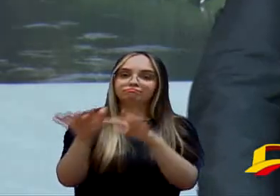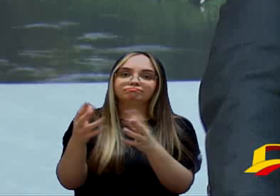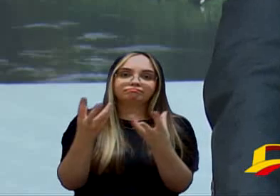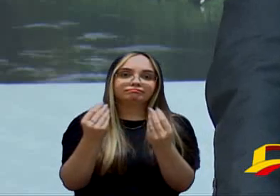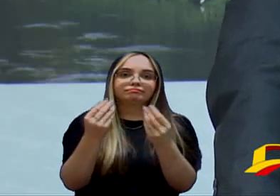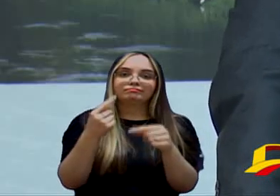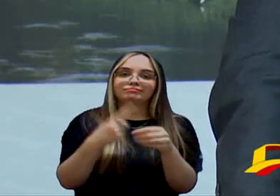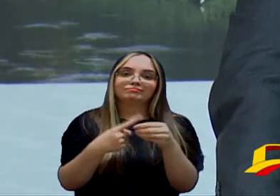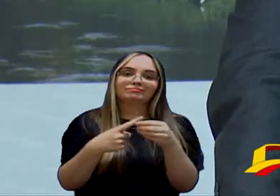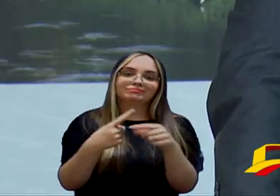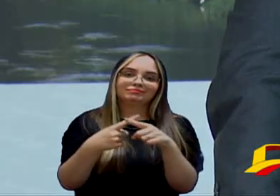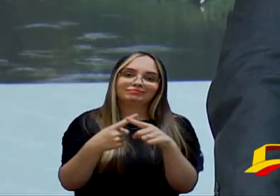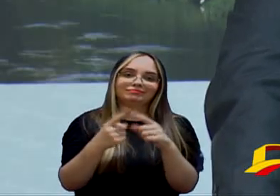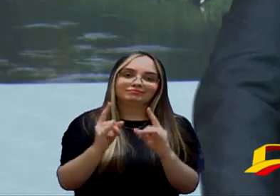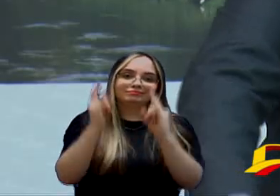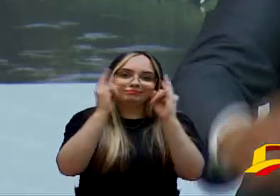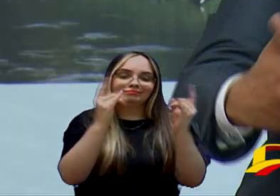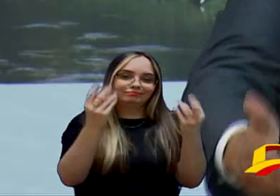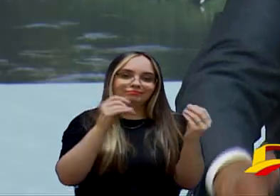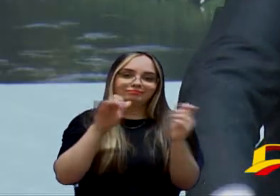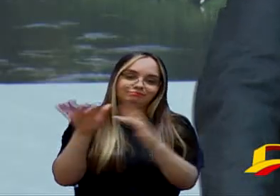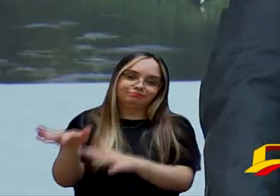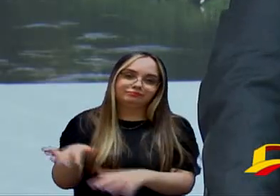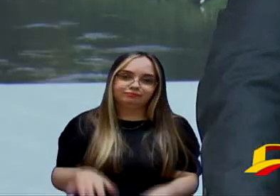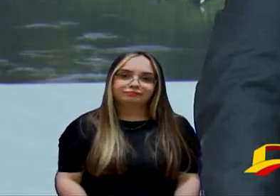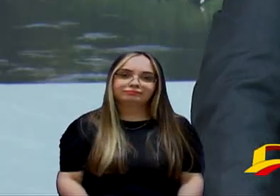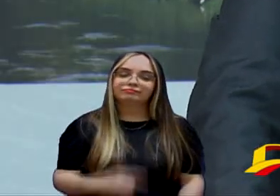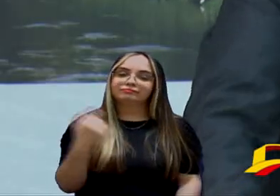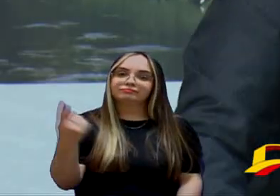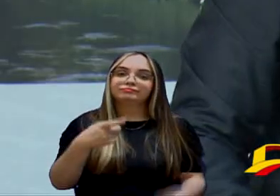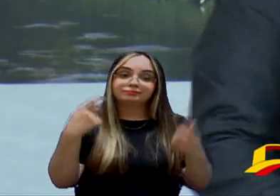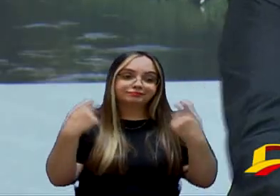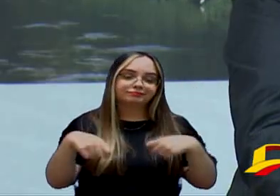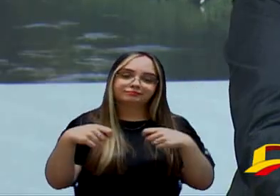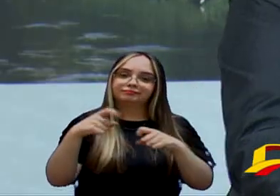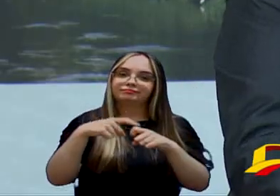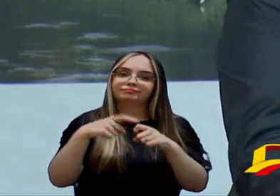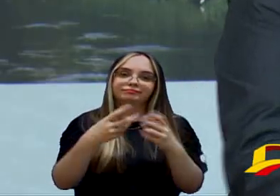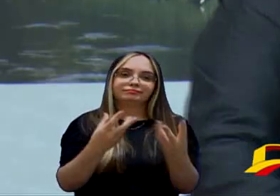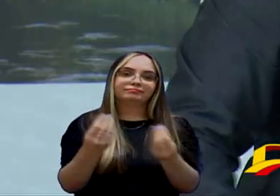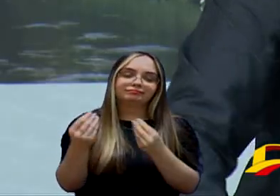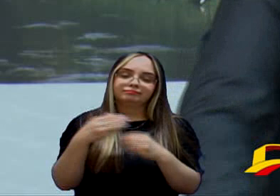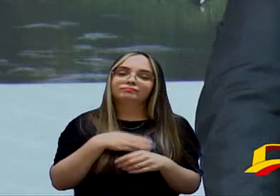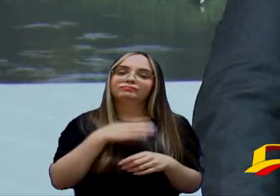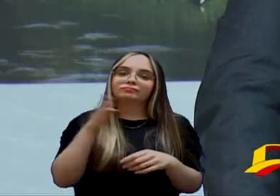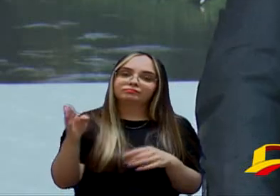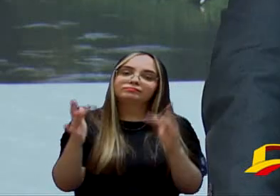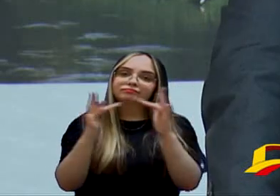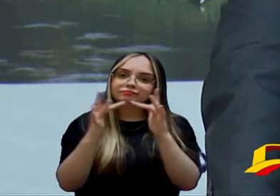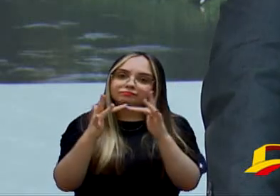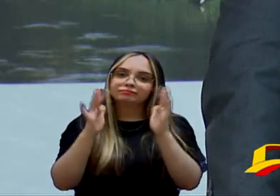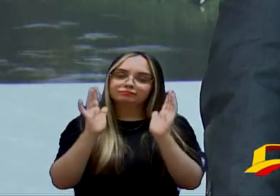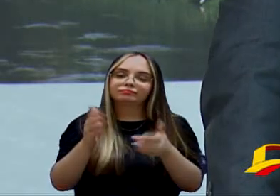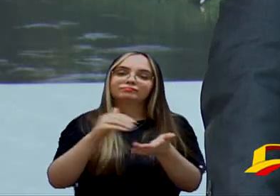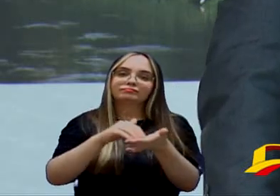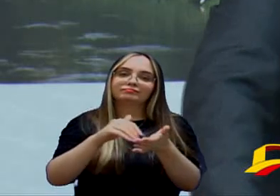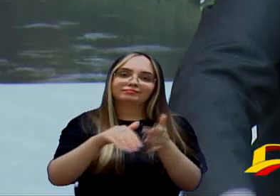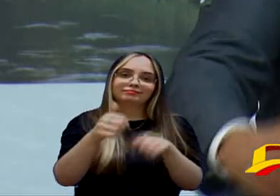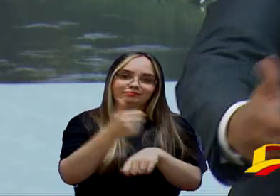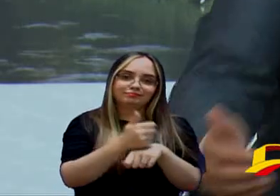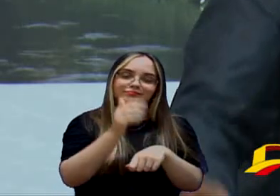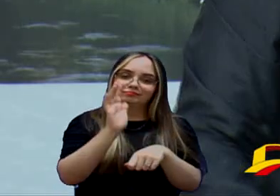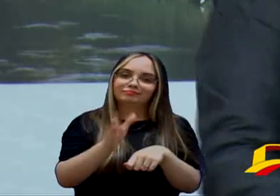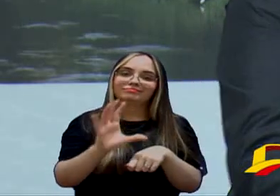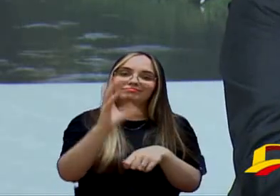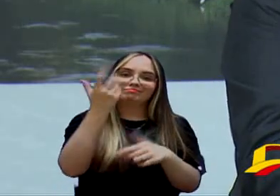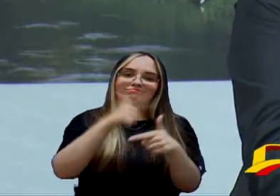em uma contingenciamento da população ali e necessita desses profissionais fui entrar em contato com o secretário aonde teve